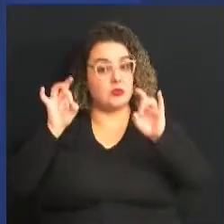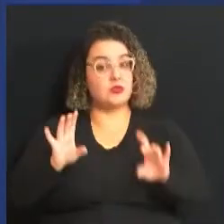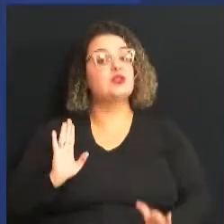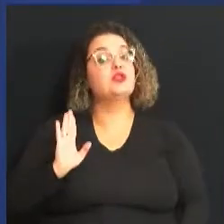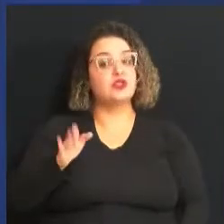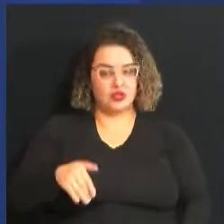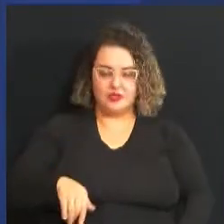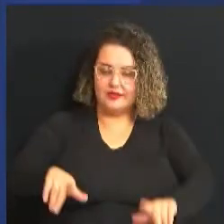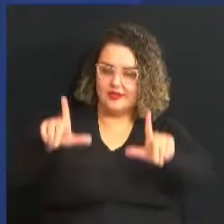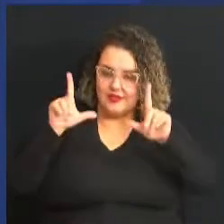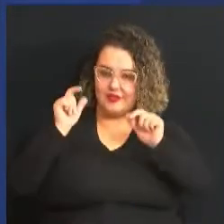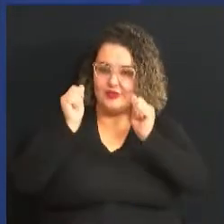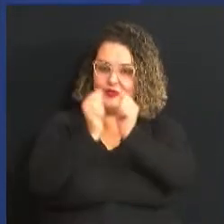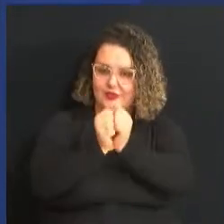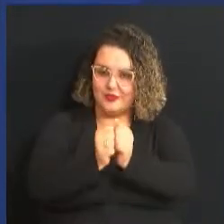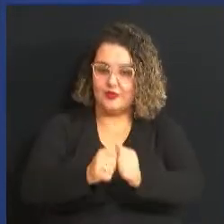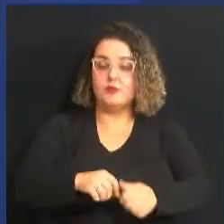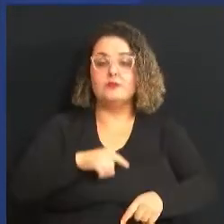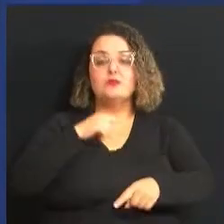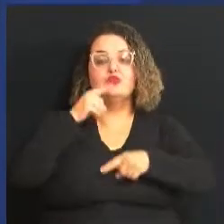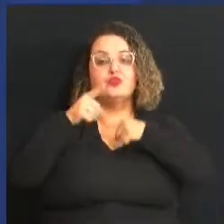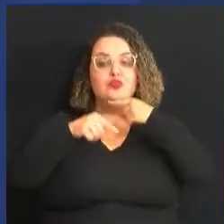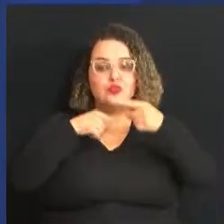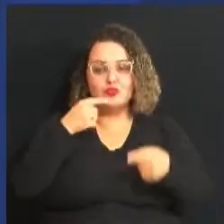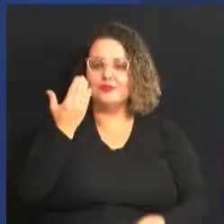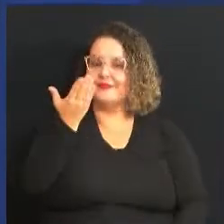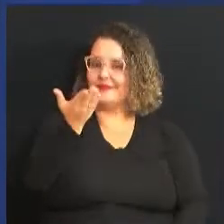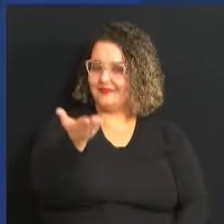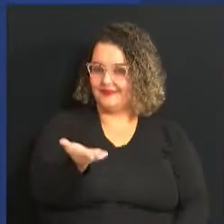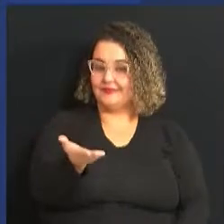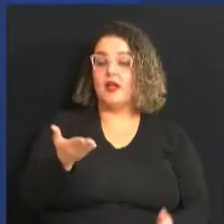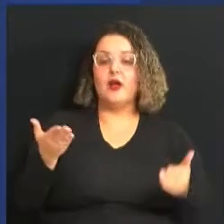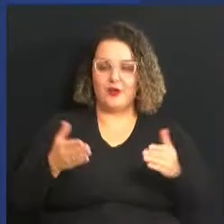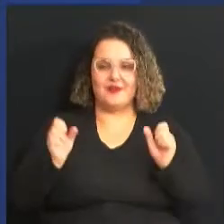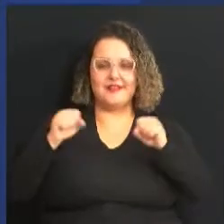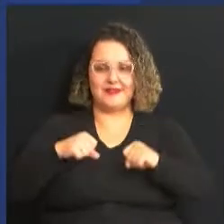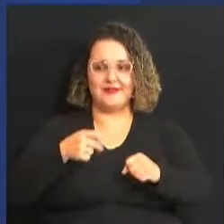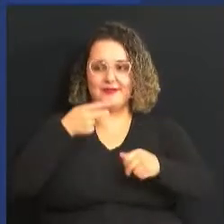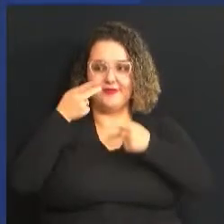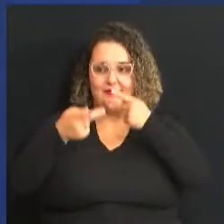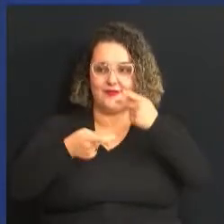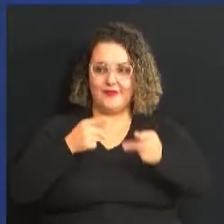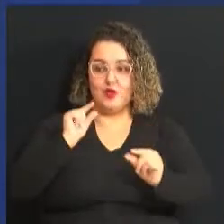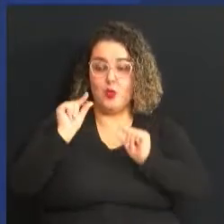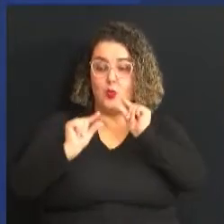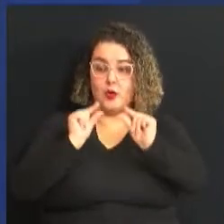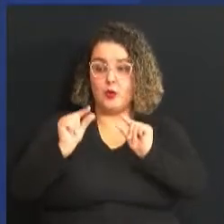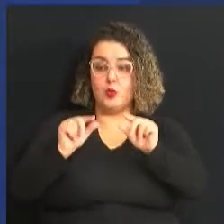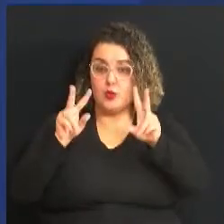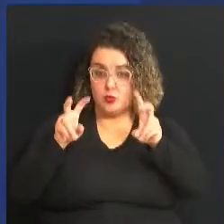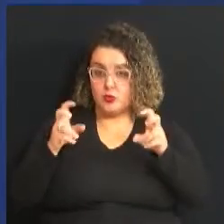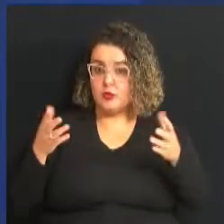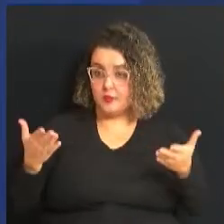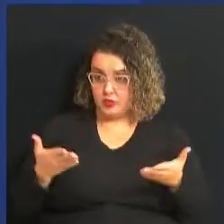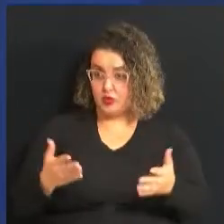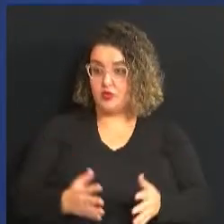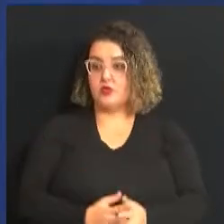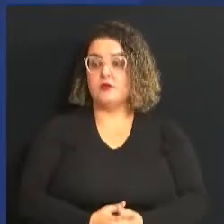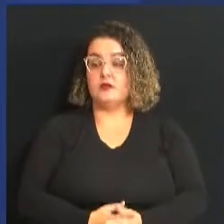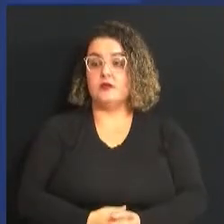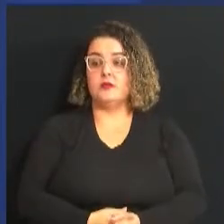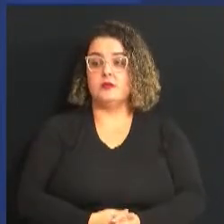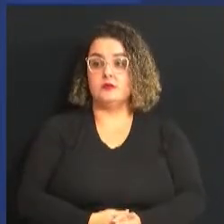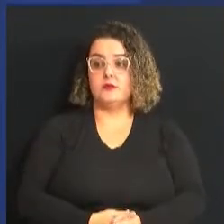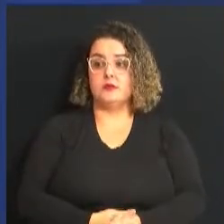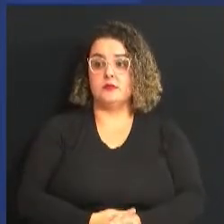tela comigo vai tirar para você. Agora sim, vamos falar um pouquinho sobre qual vai ser o tema de hoje. A gente vai falar